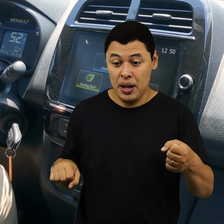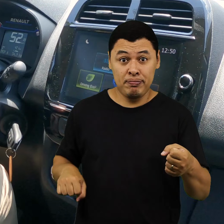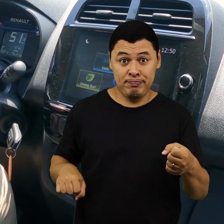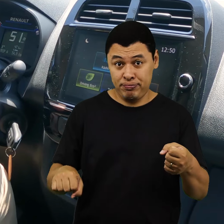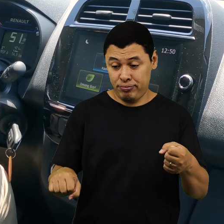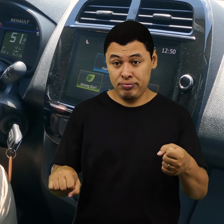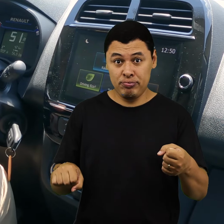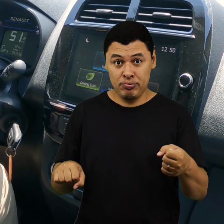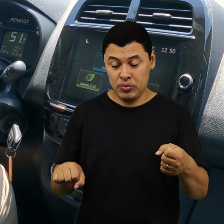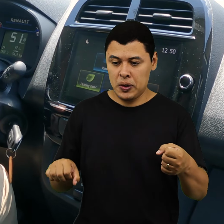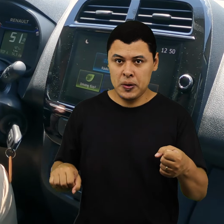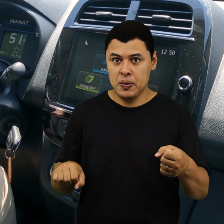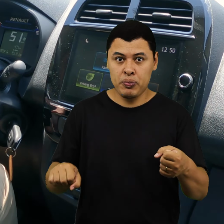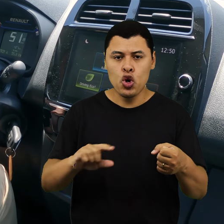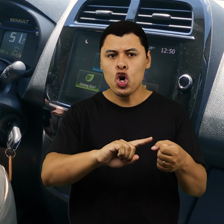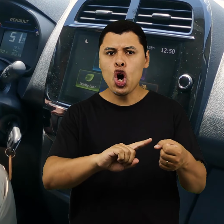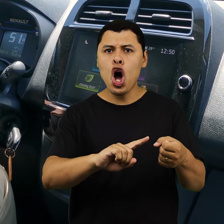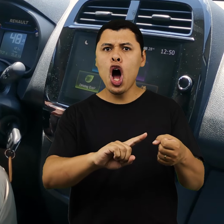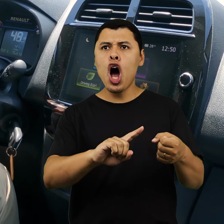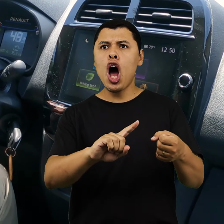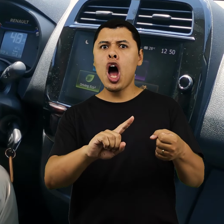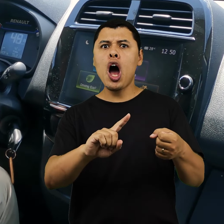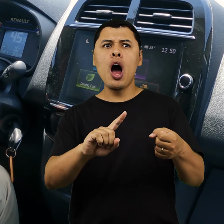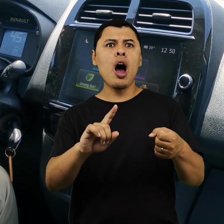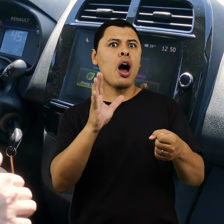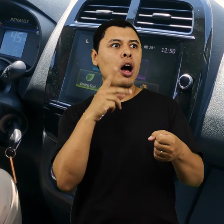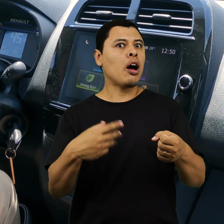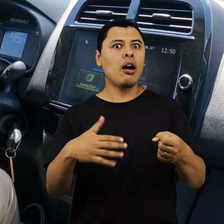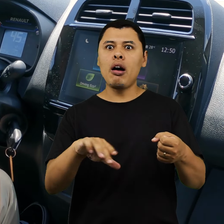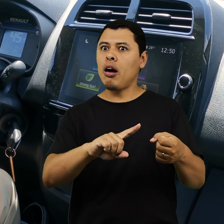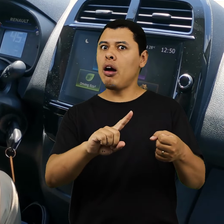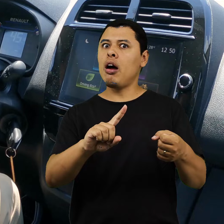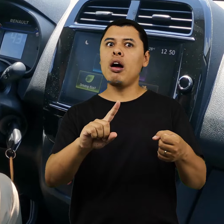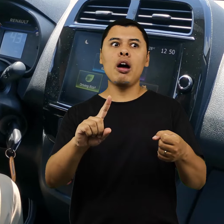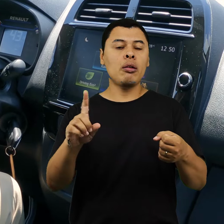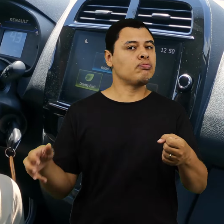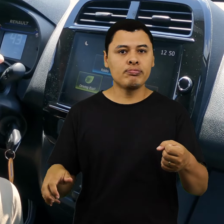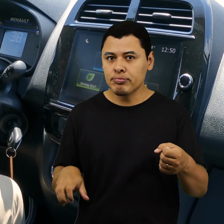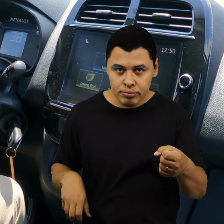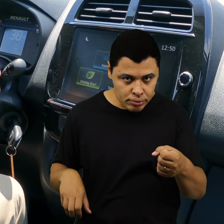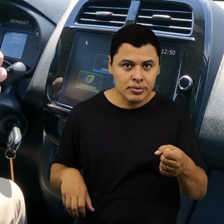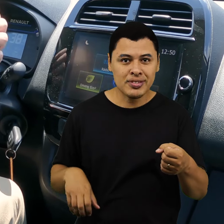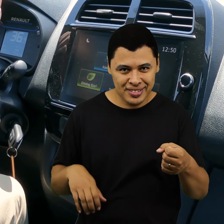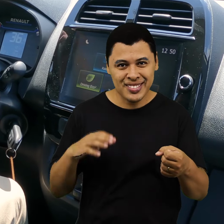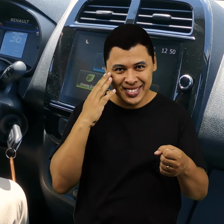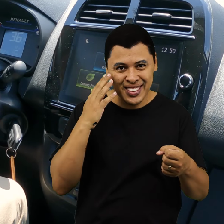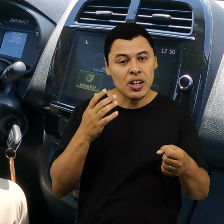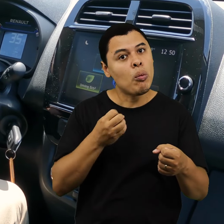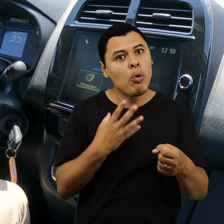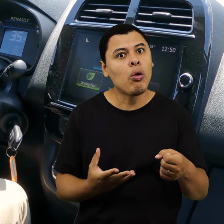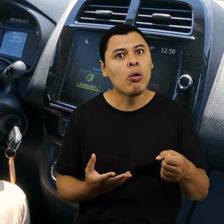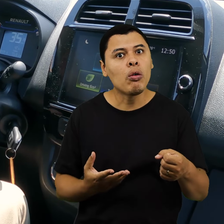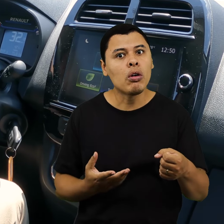longo significa que é um carro que vai desenvolver bem, porque ele é leve, mas ao mesmo tempo não é aquele carro que vai ficar berrando na estrada.